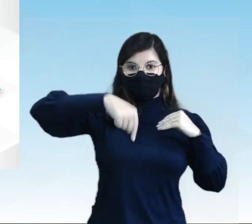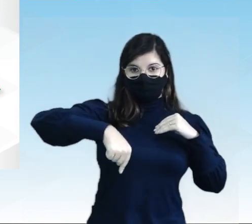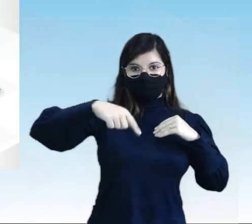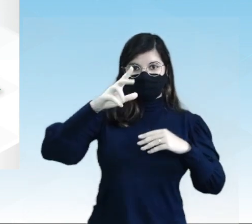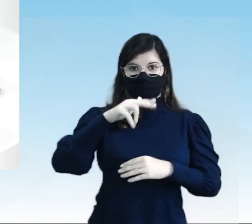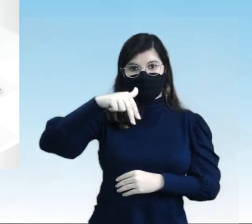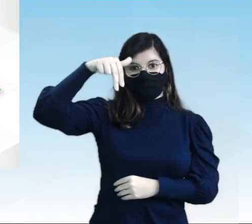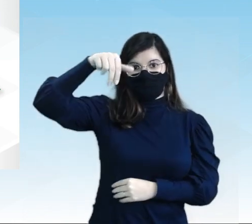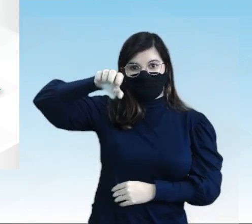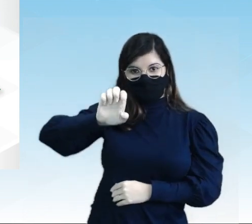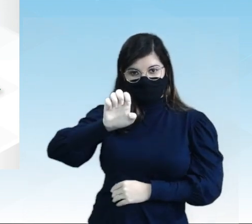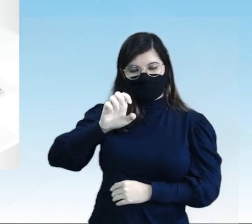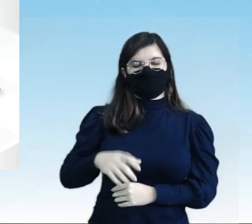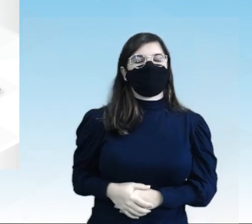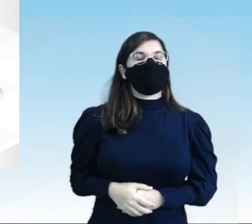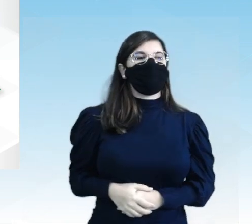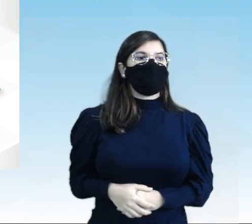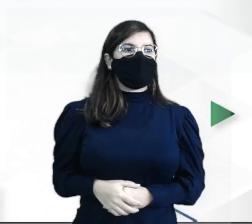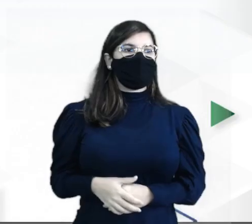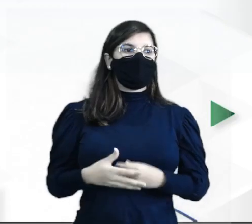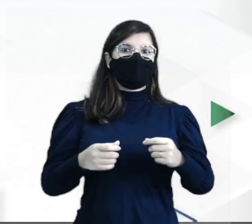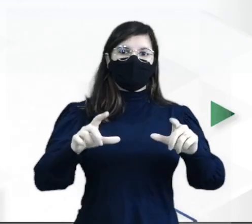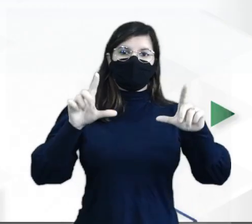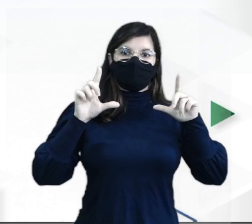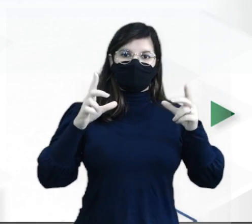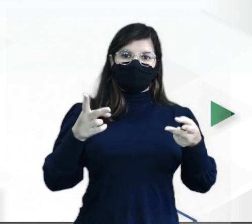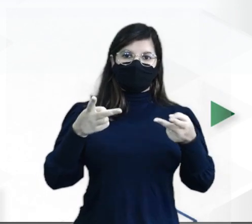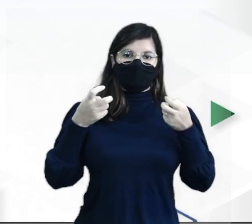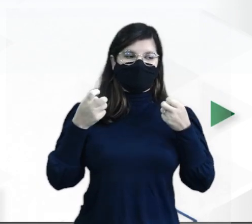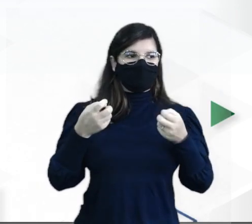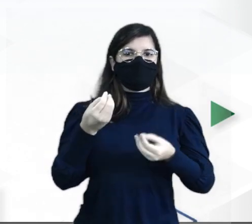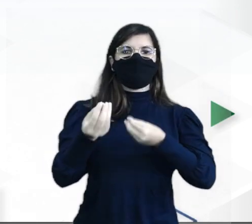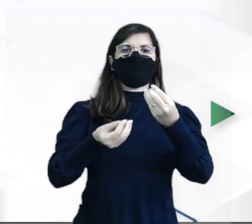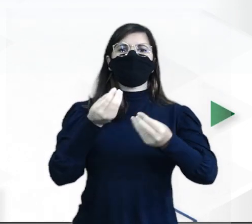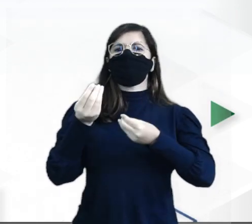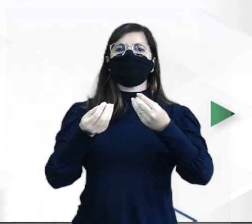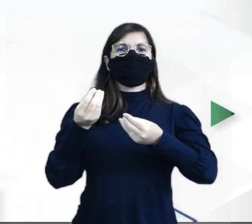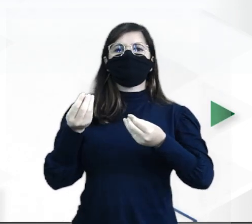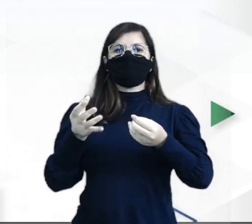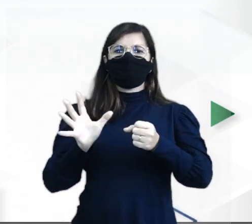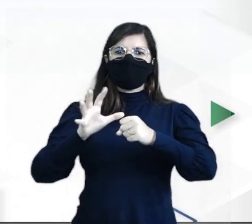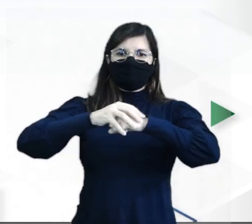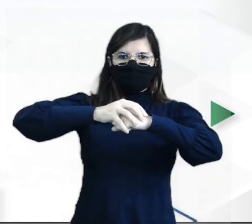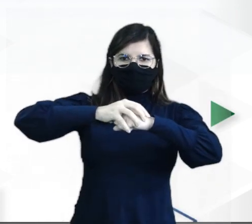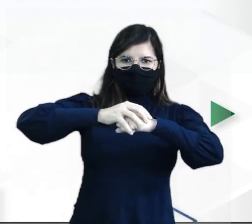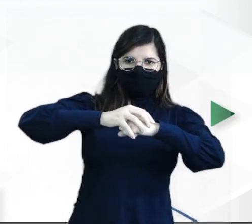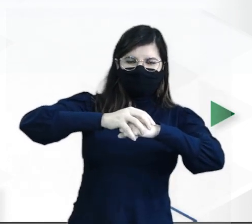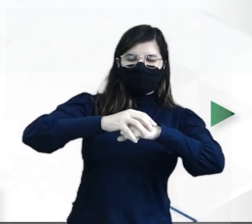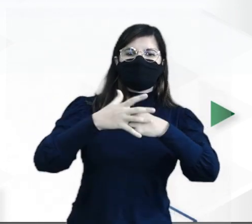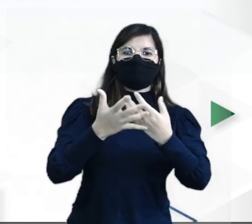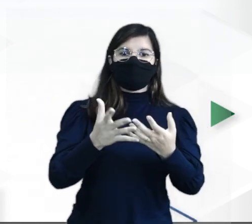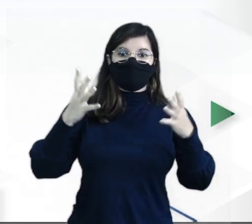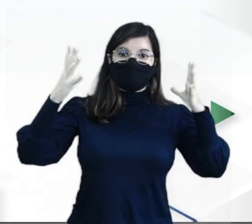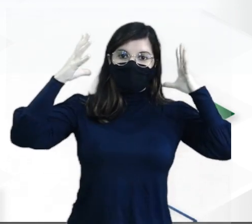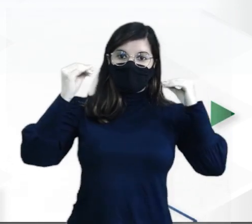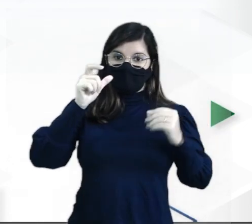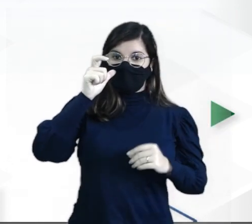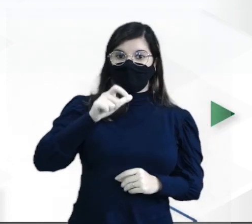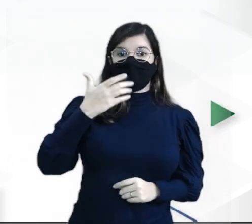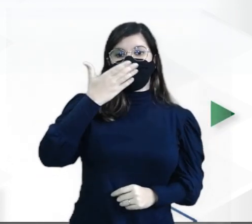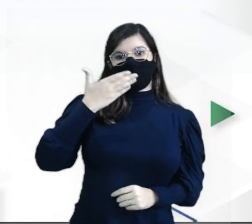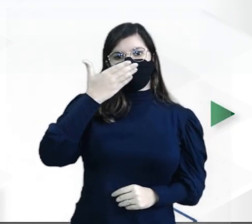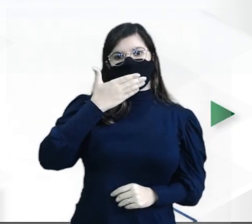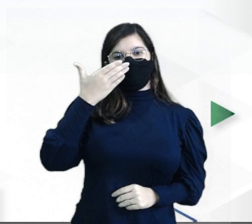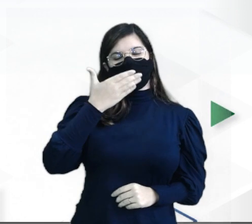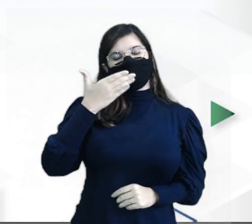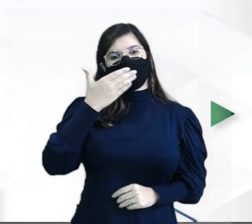no Nordeste Tá certo Olha aí na tela de vocês como foi essa colonização os holandeses tinham grande interesse no açúcar